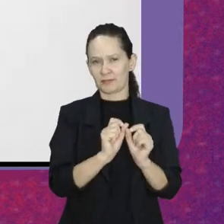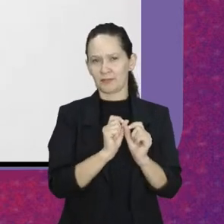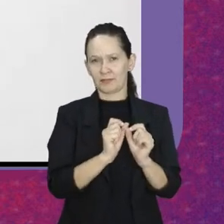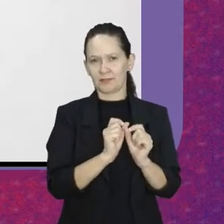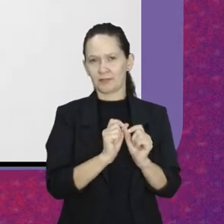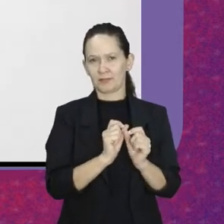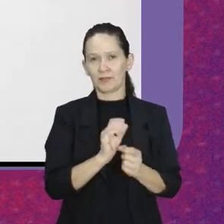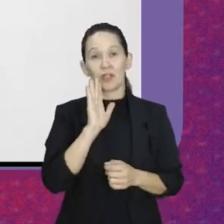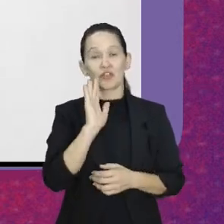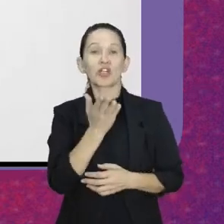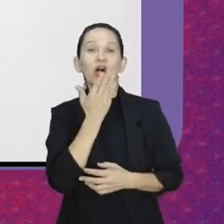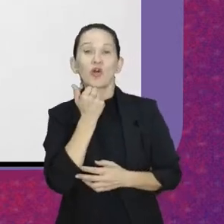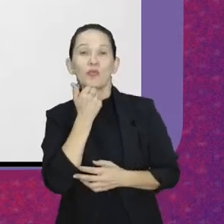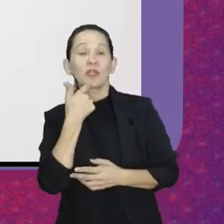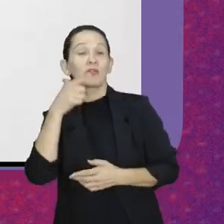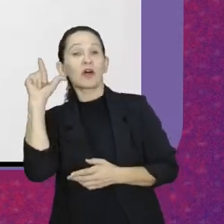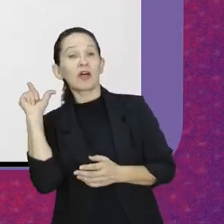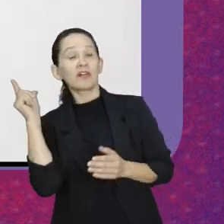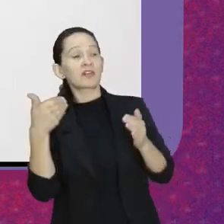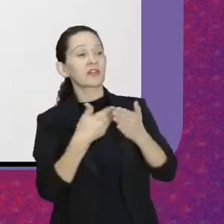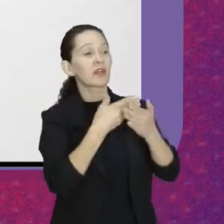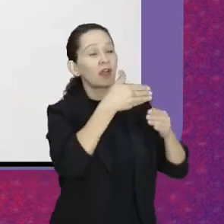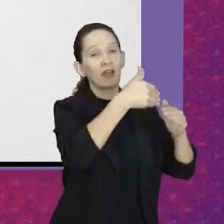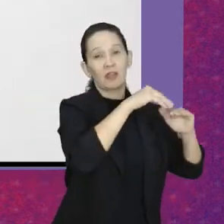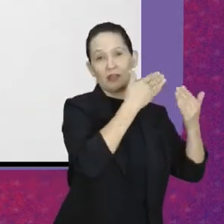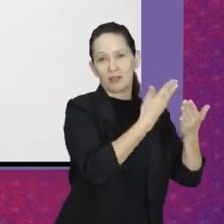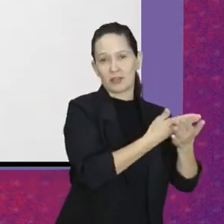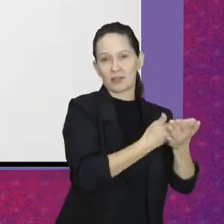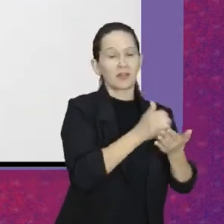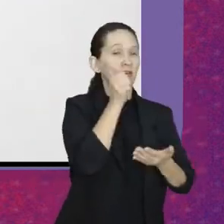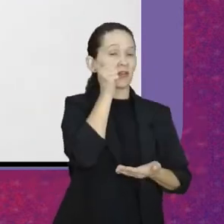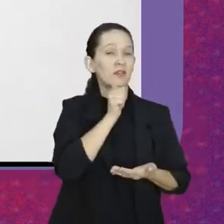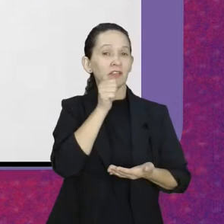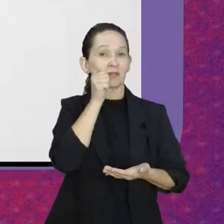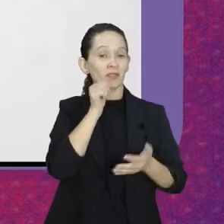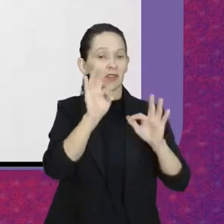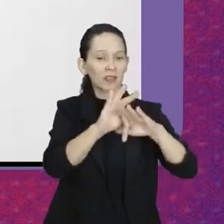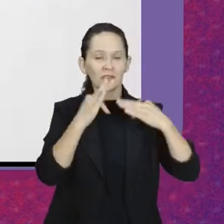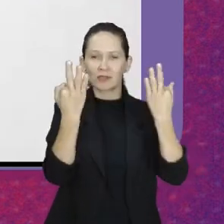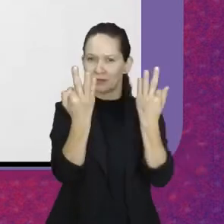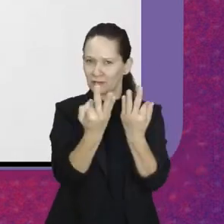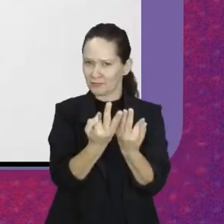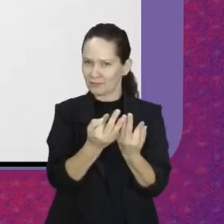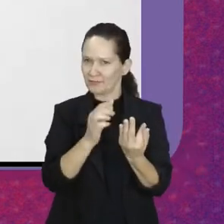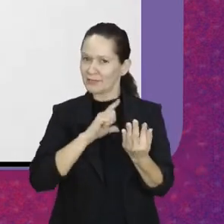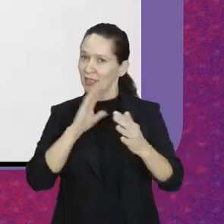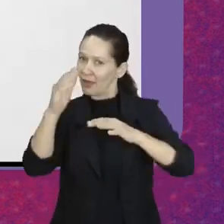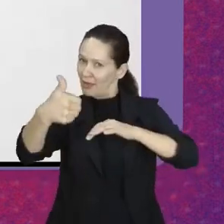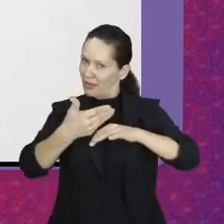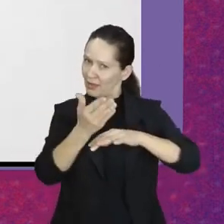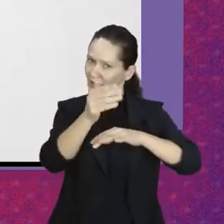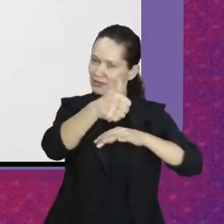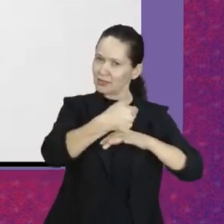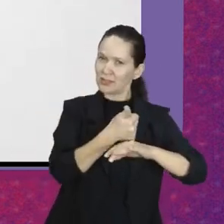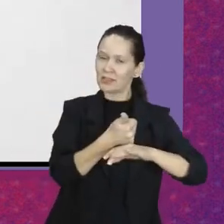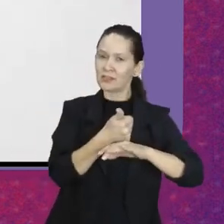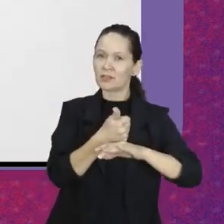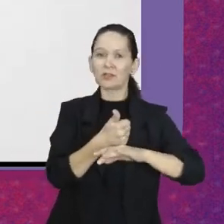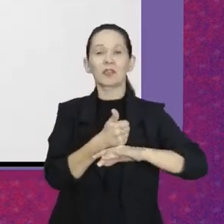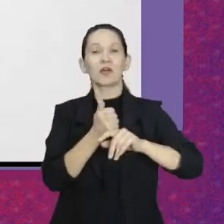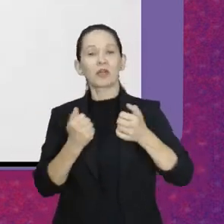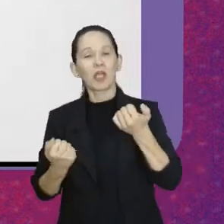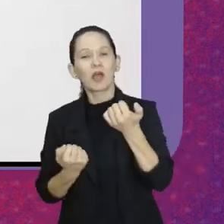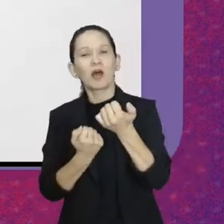já está alimentada, né? E as mulheres e as famílias terem acesso a restaurantes